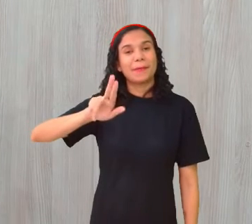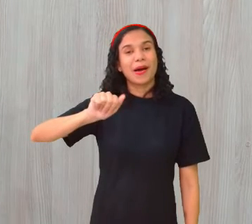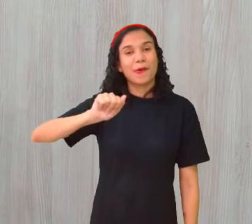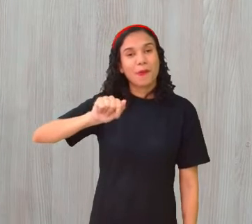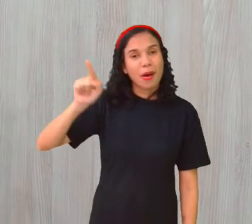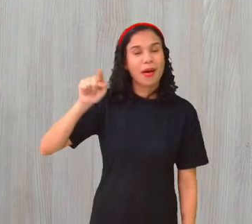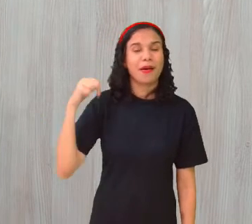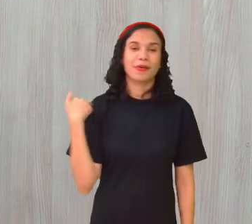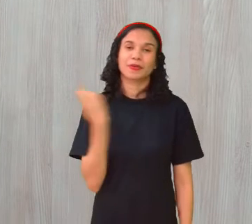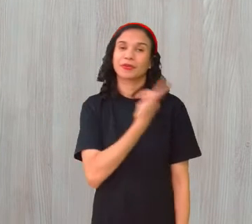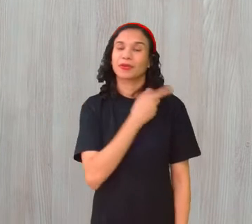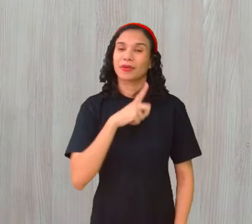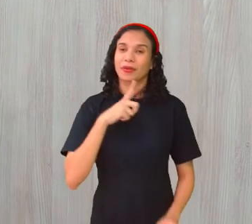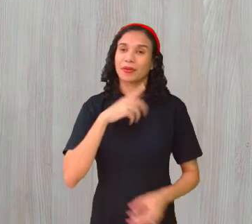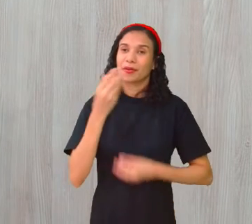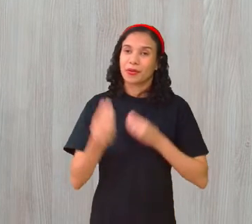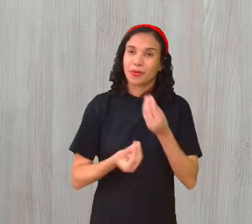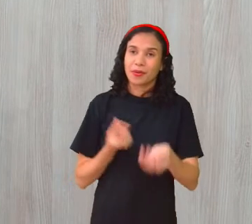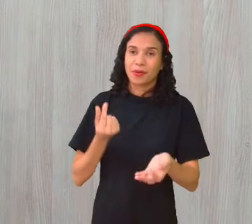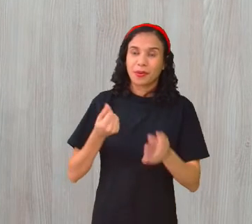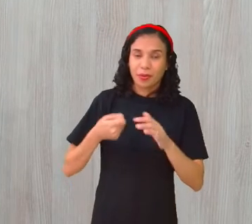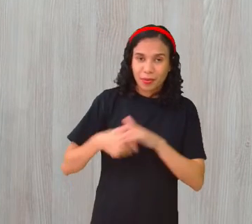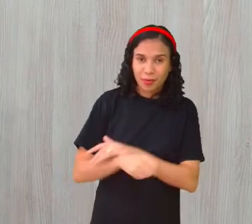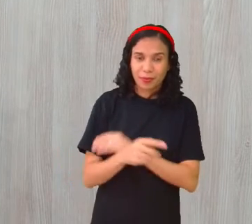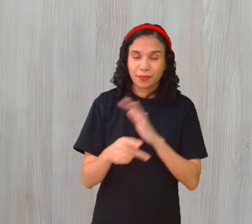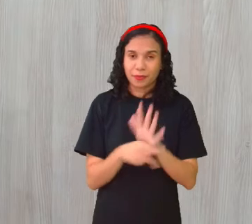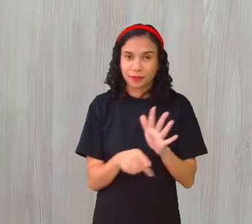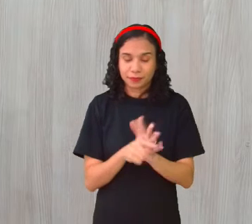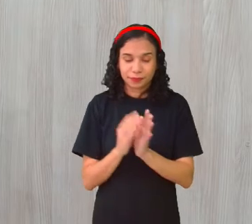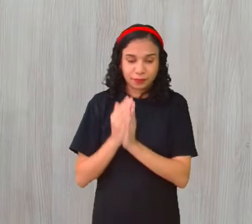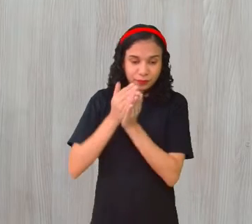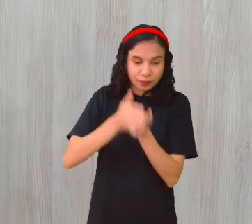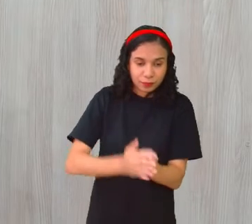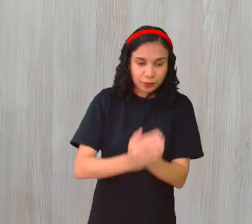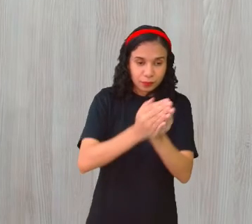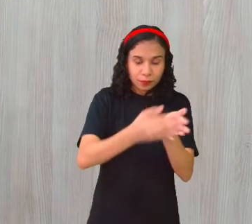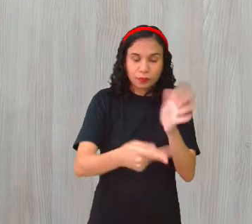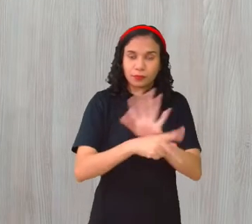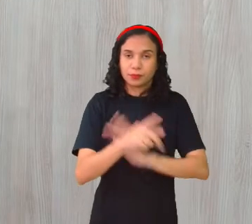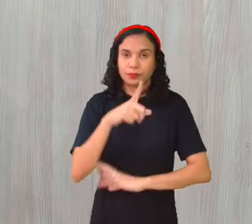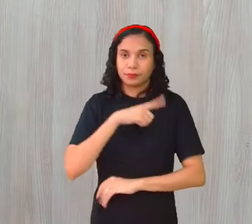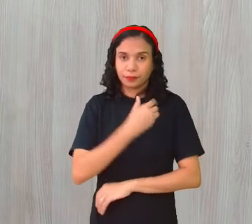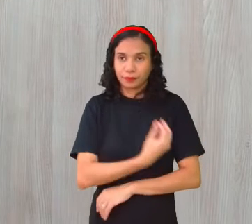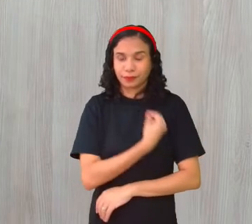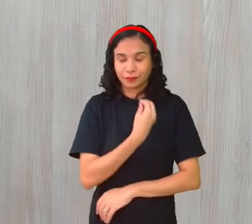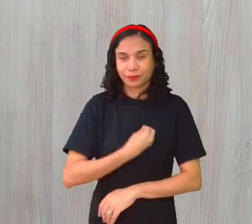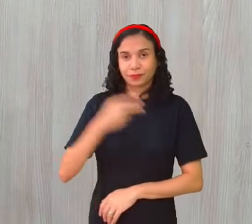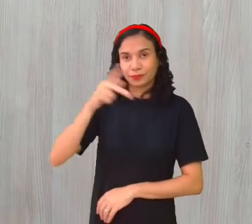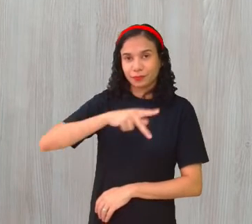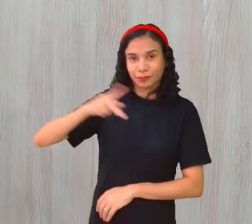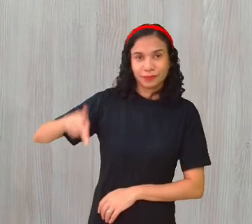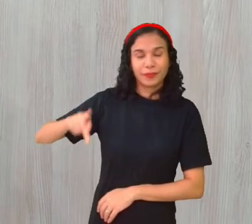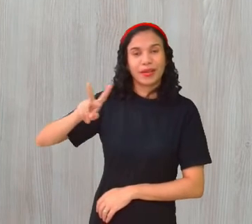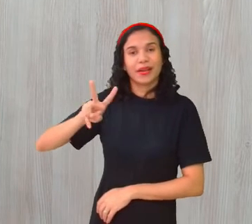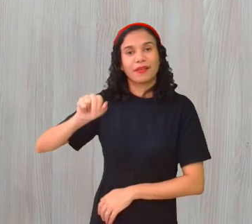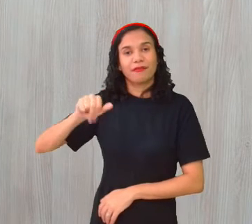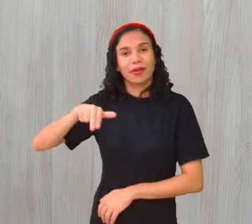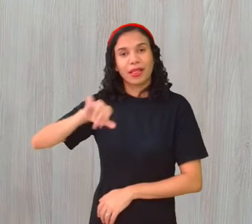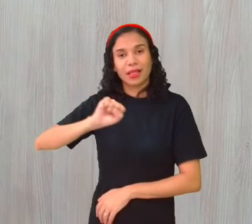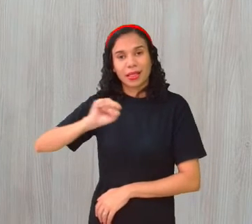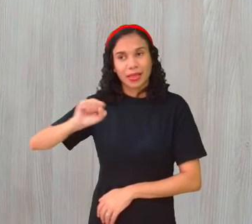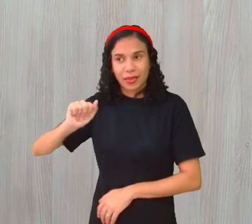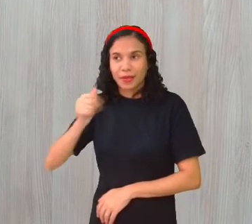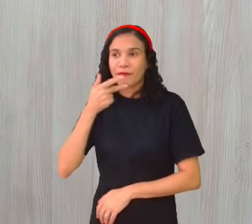quando a gente tem justamente aqueles investimentos nas navegações a vapor. A professora Vanessa destacou aí, né, o surgimento